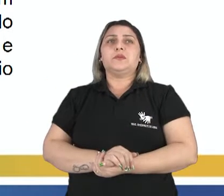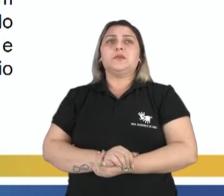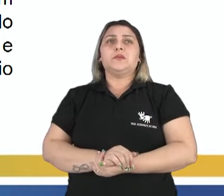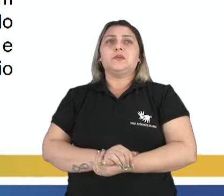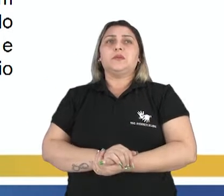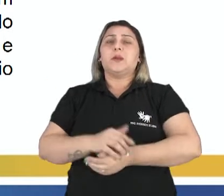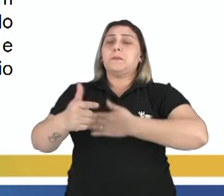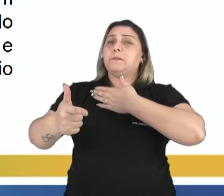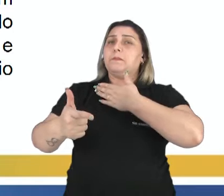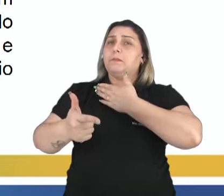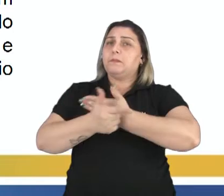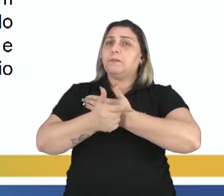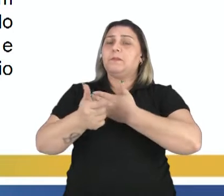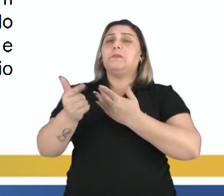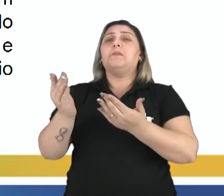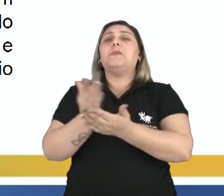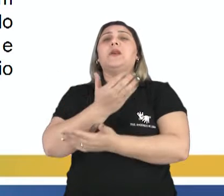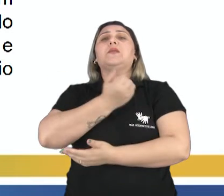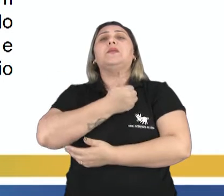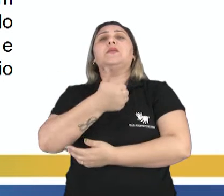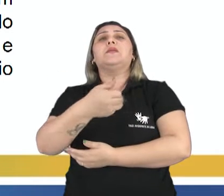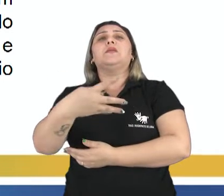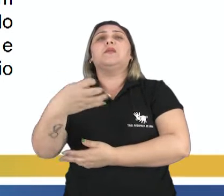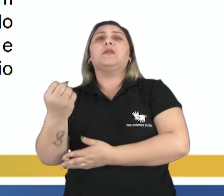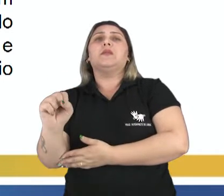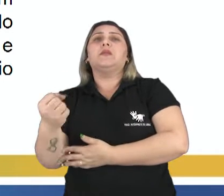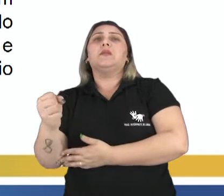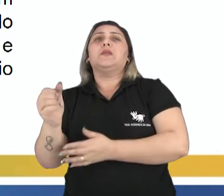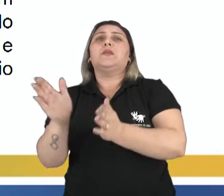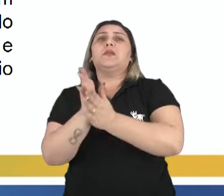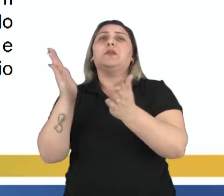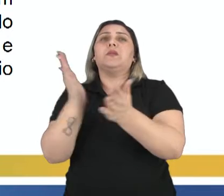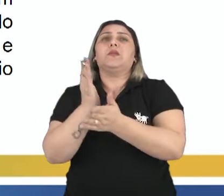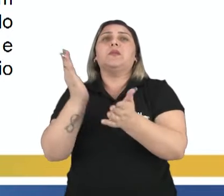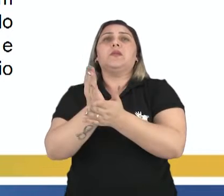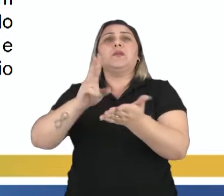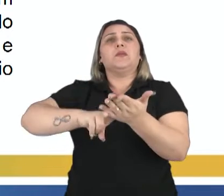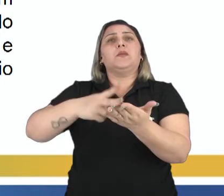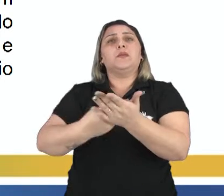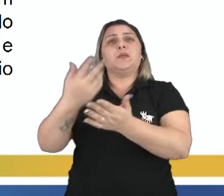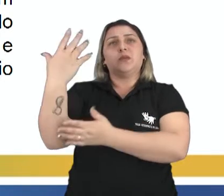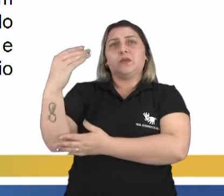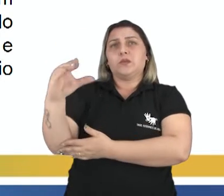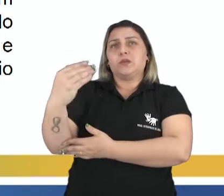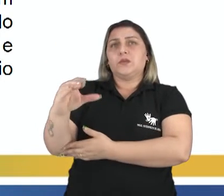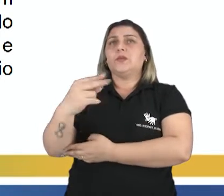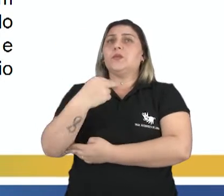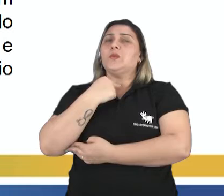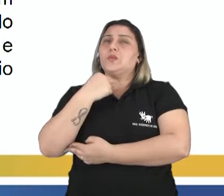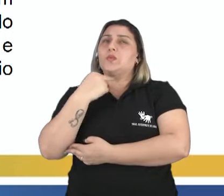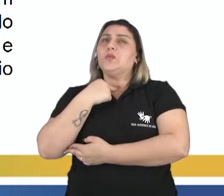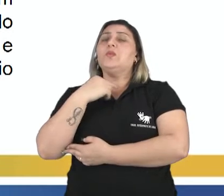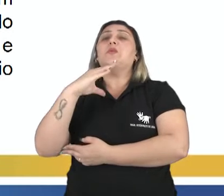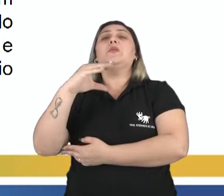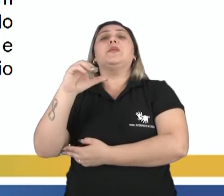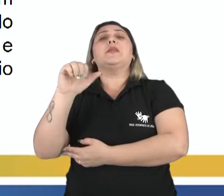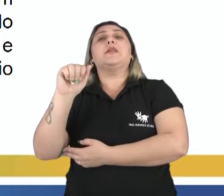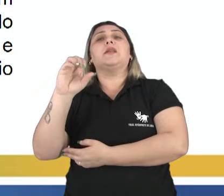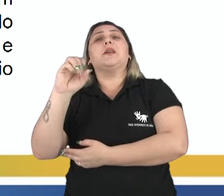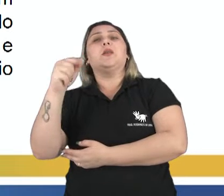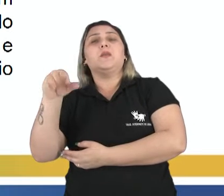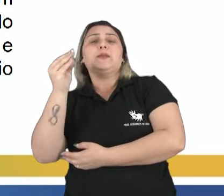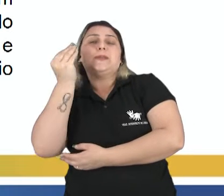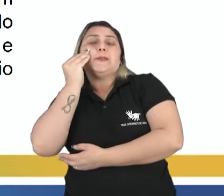transpõem. Está lá na página 148, né, da tradução dessa obra. A ciência ocupa-se do caos e